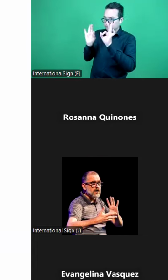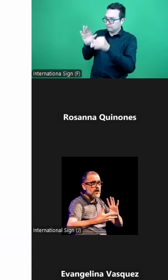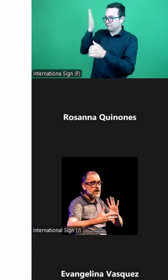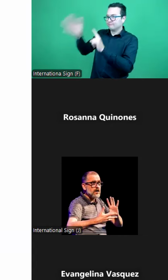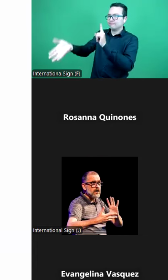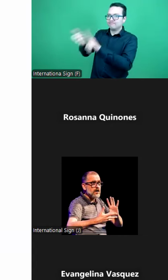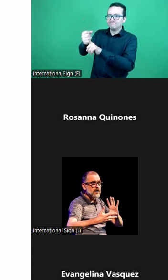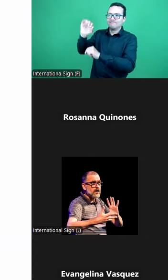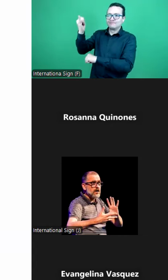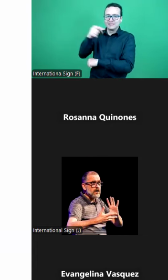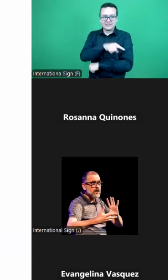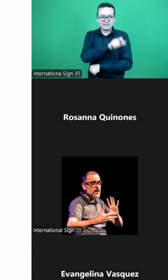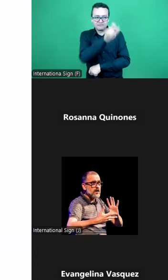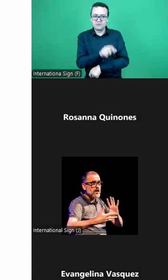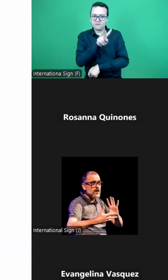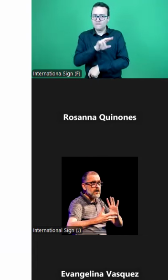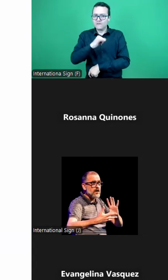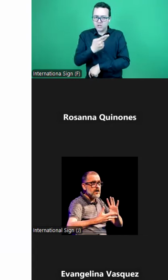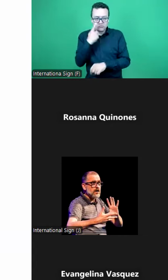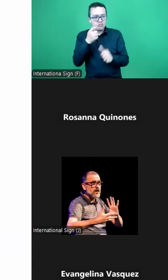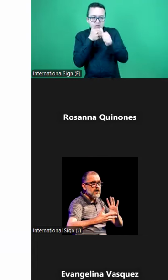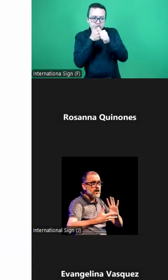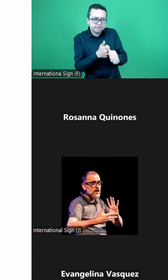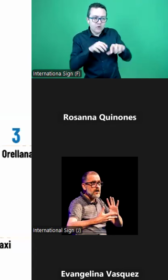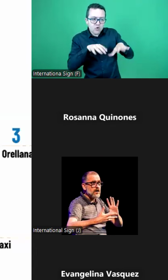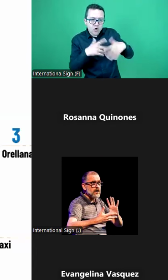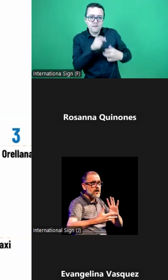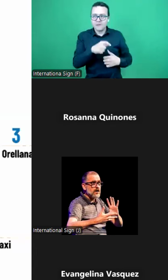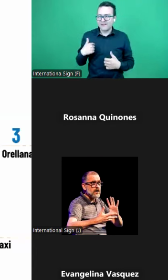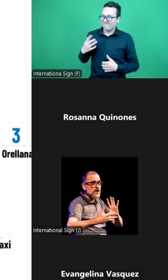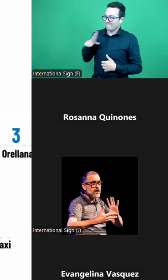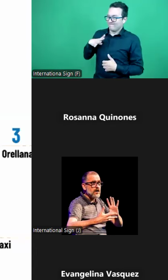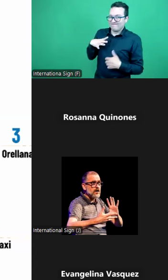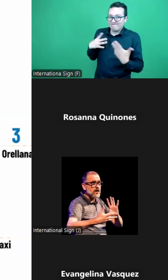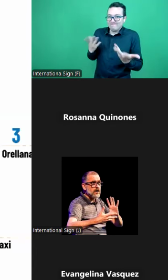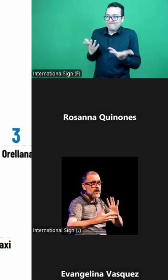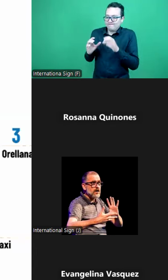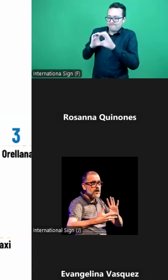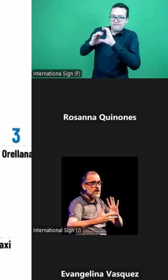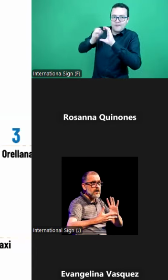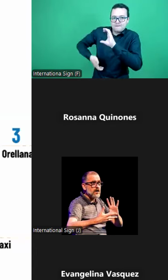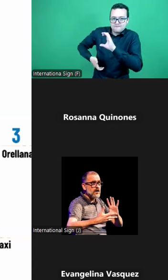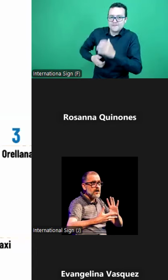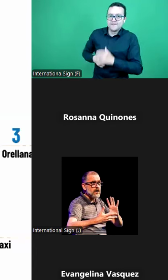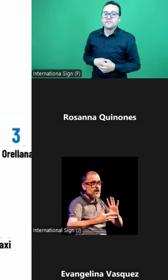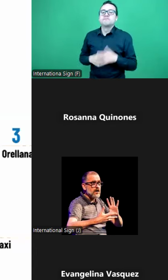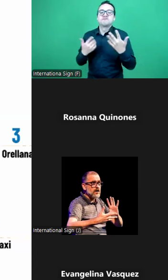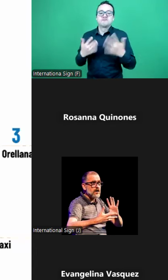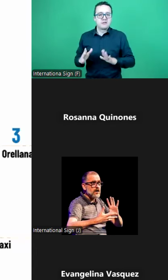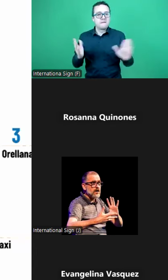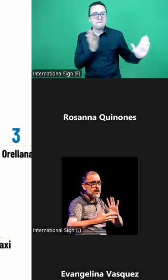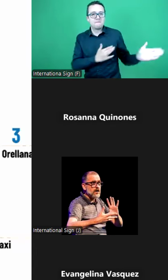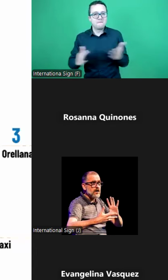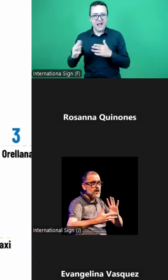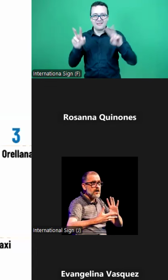acompanhamento, e isso criava um desconforto na população. Uma vez